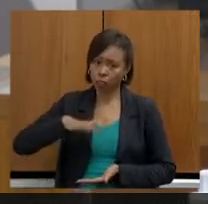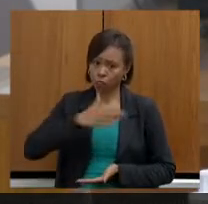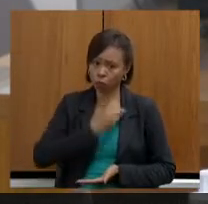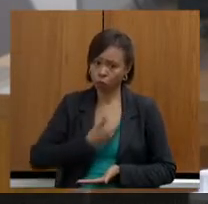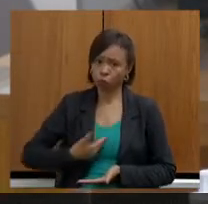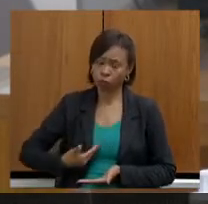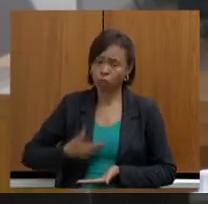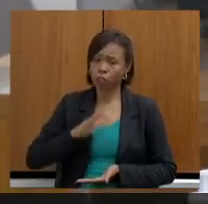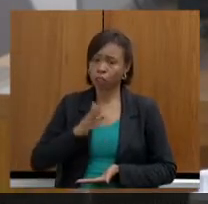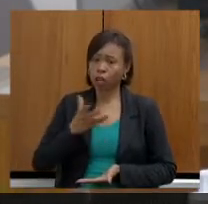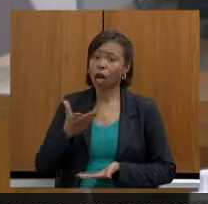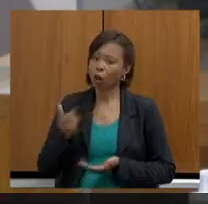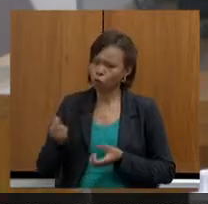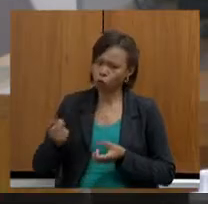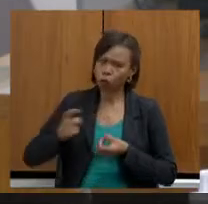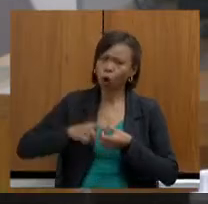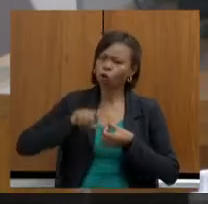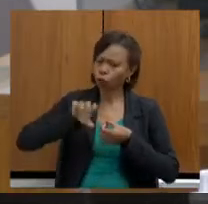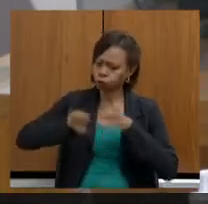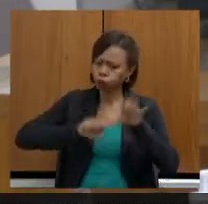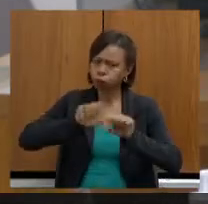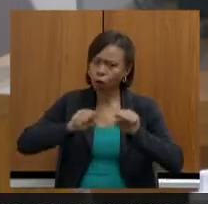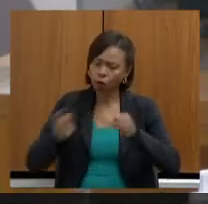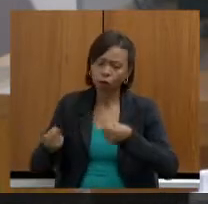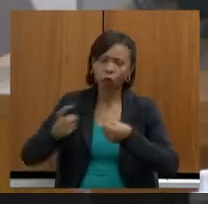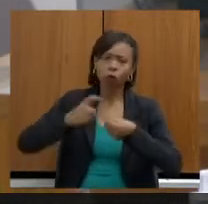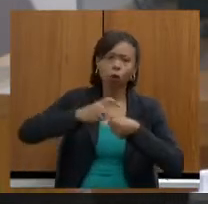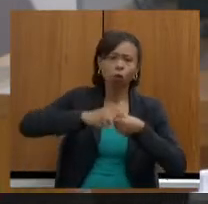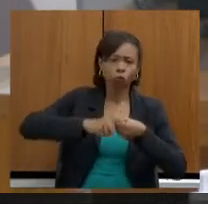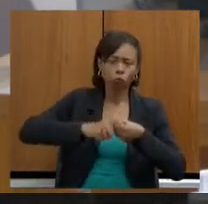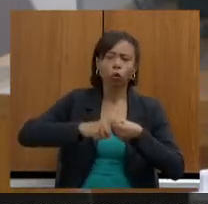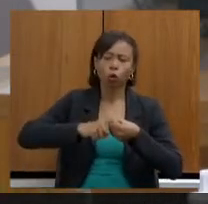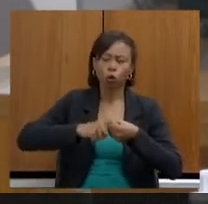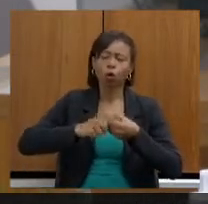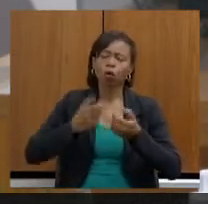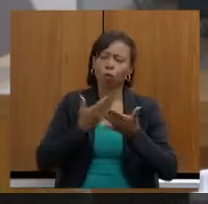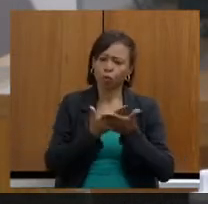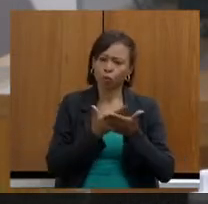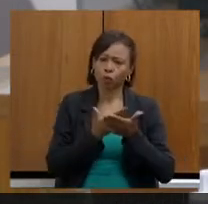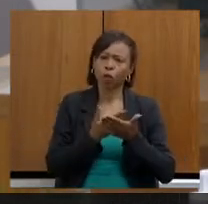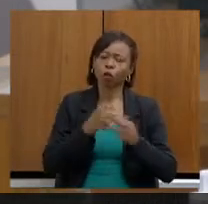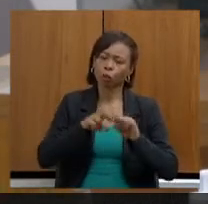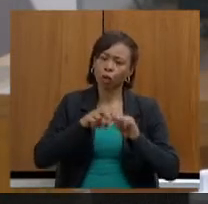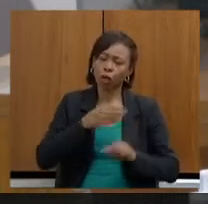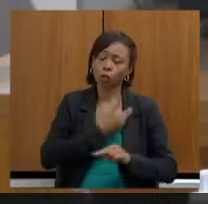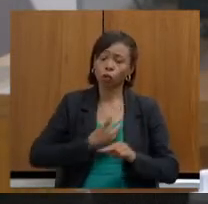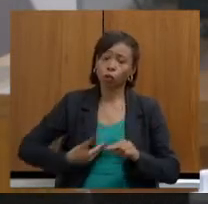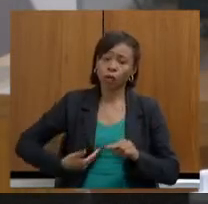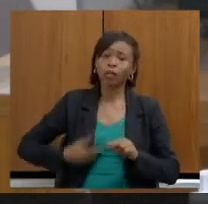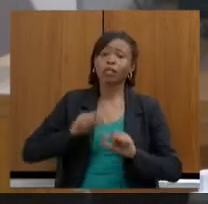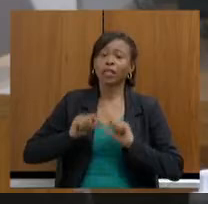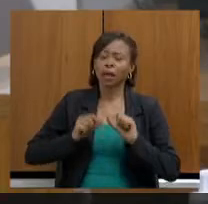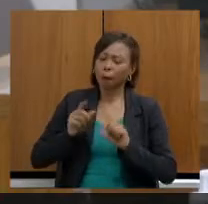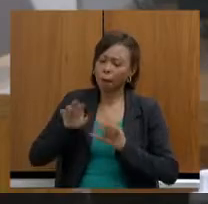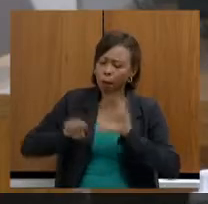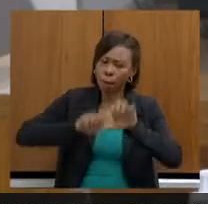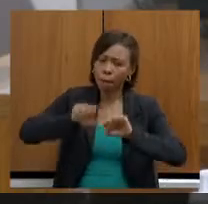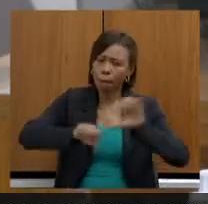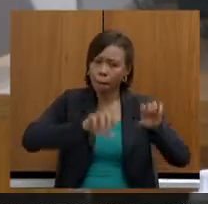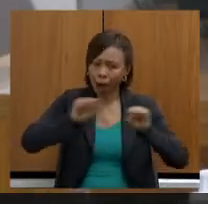resgatados digamos assim de volta as nossas escolas pelo processo de busca ativa que foi implementado pelo governo de Minas pela secretaria de educação